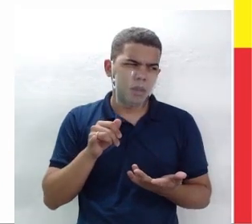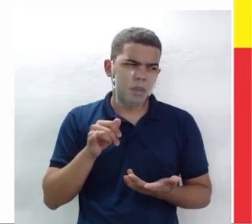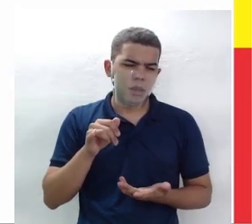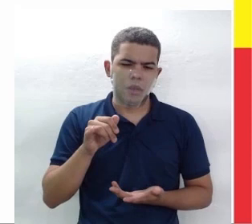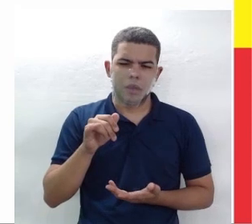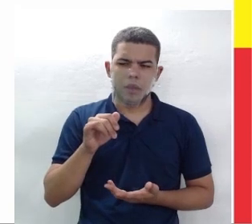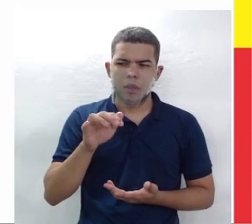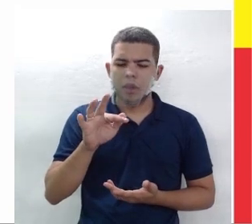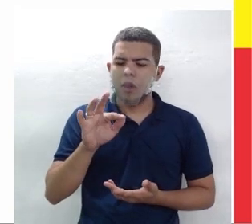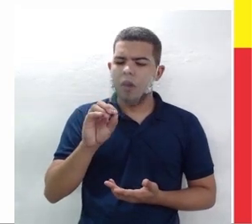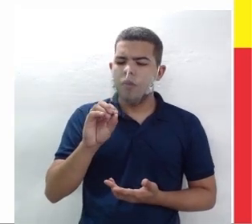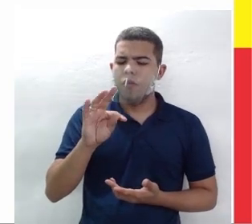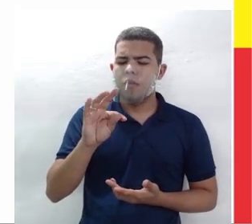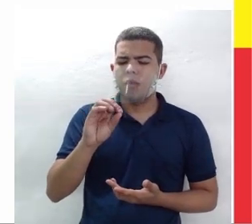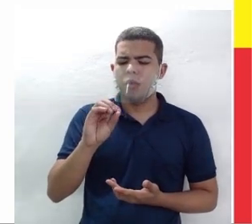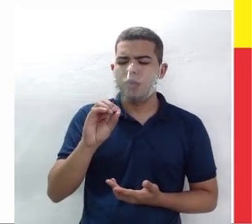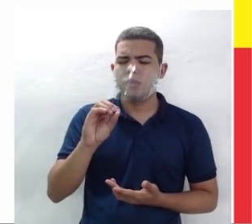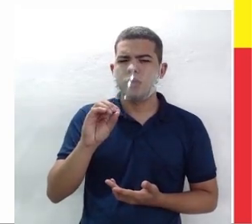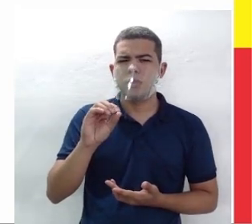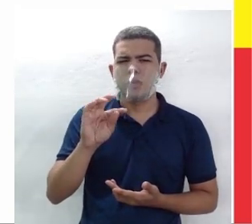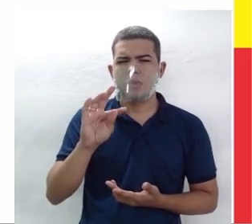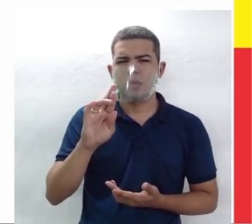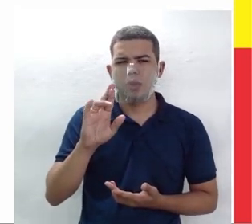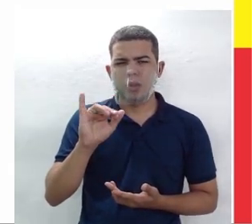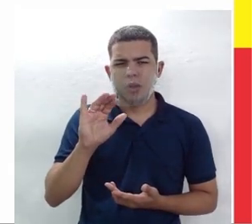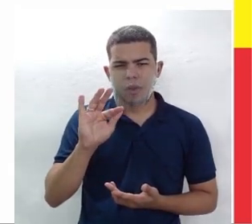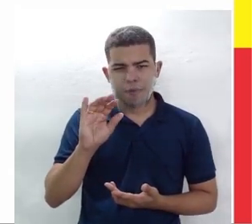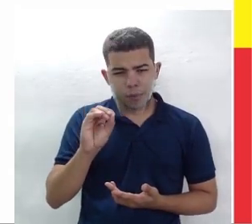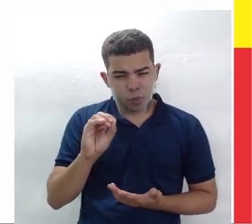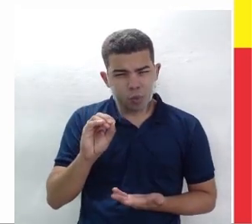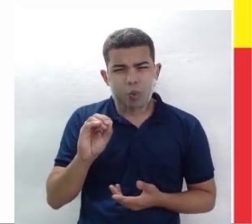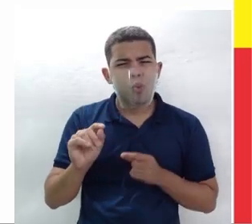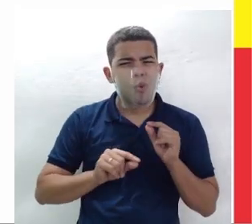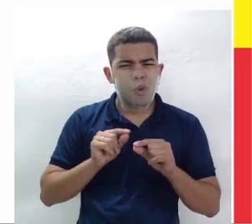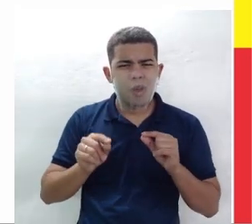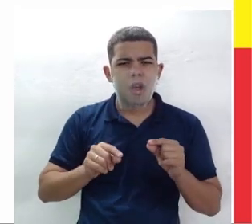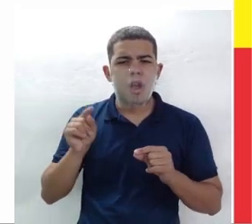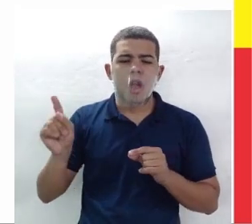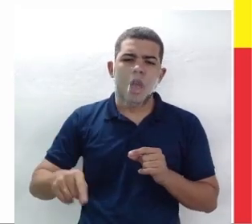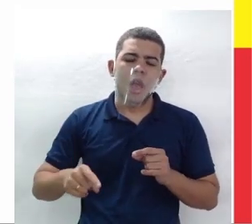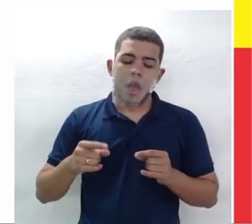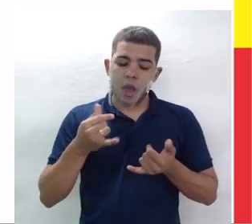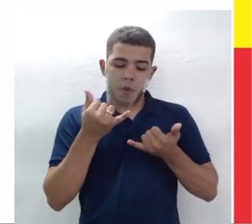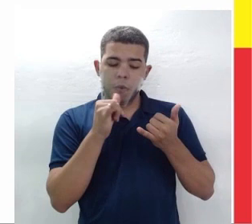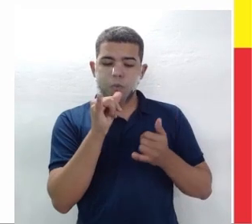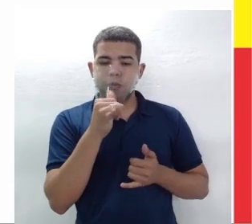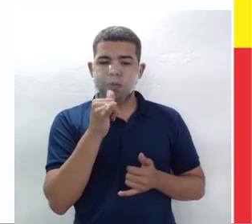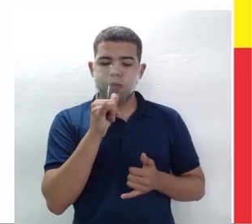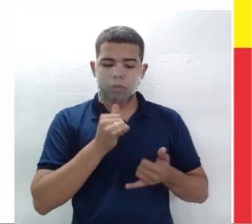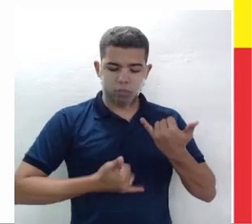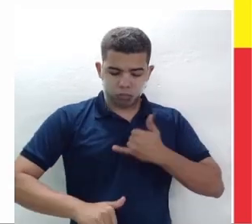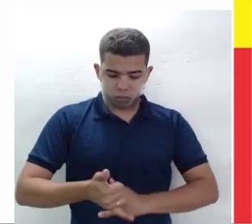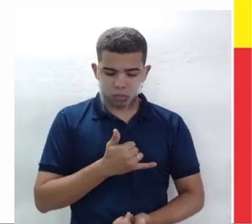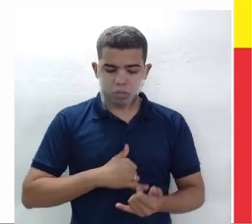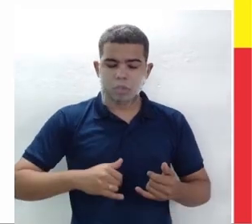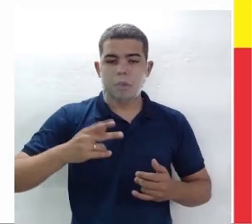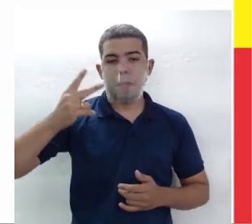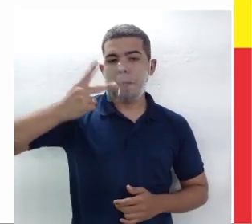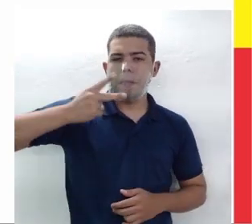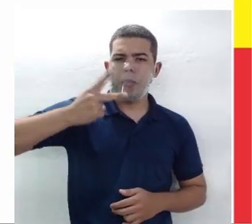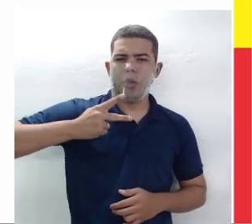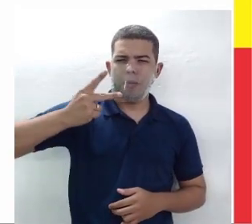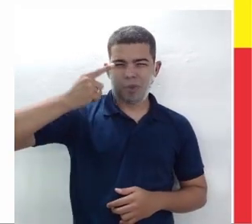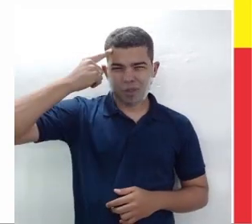são fototróficos, são organismos que vão produzir a sua própria energia através da